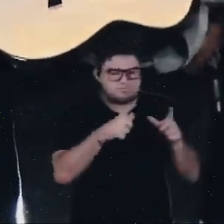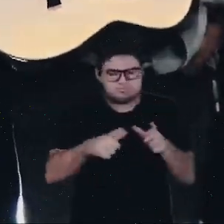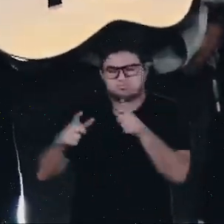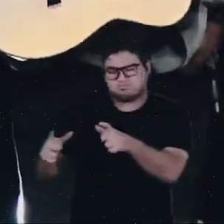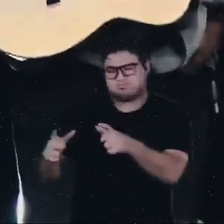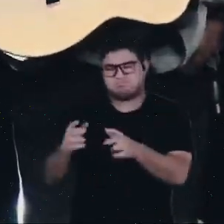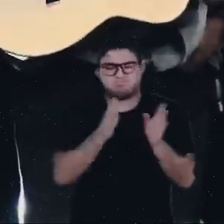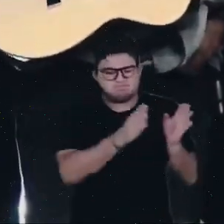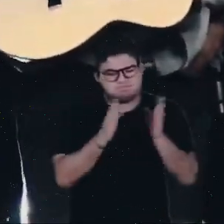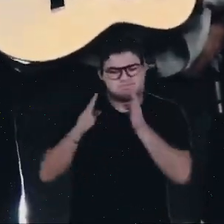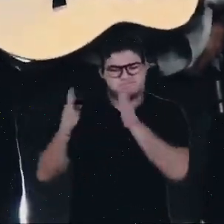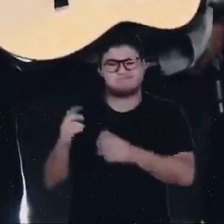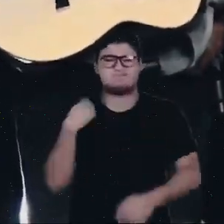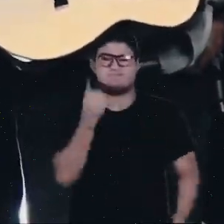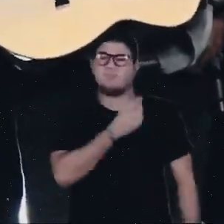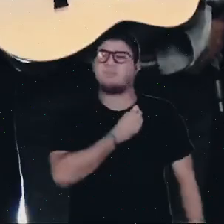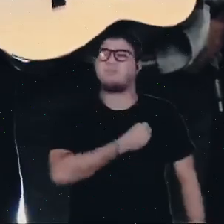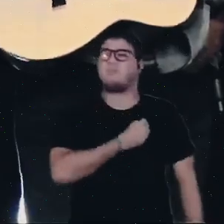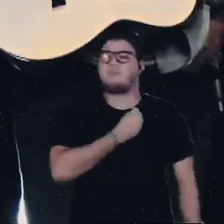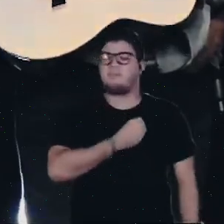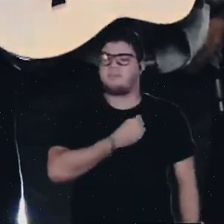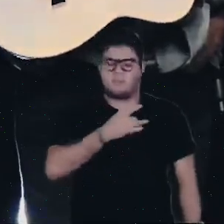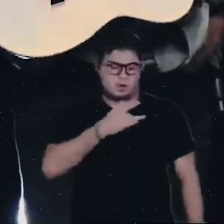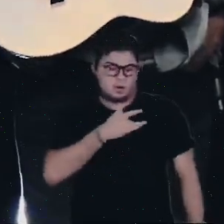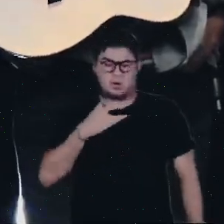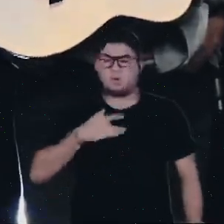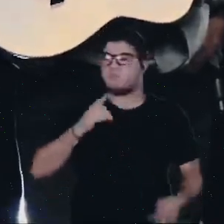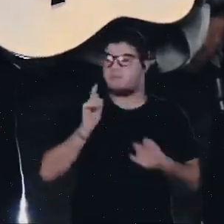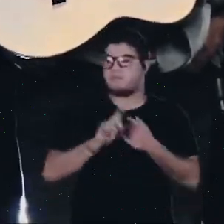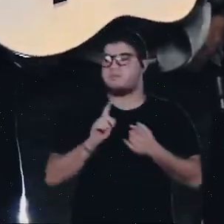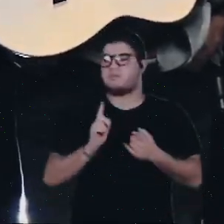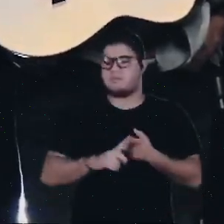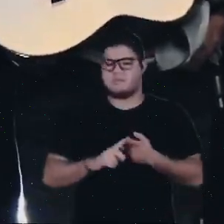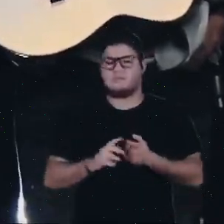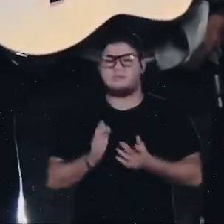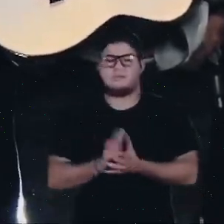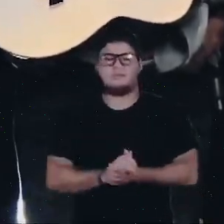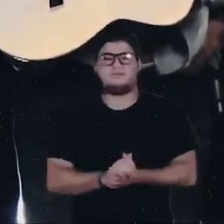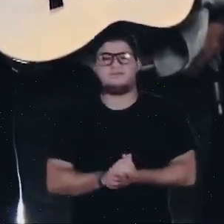nossa vida, inclusive para a nossa saúde. Para a nossa saúde.